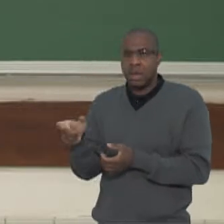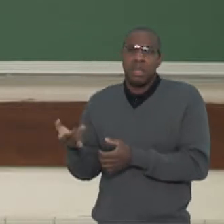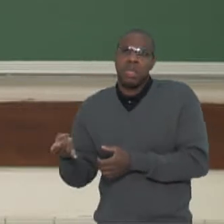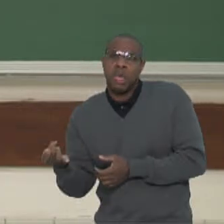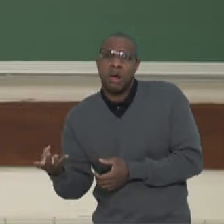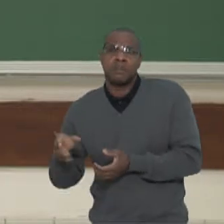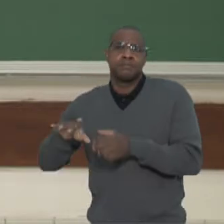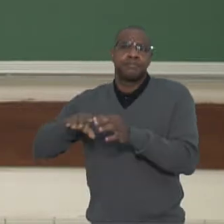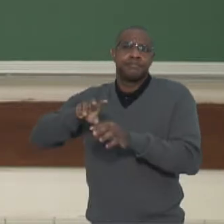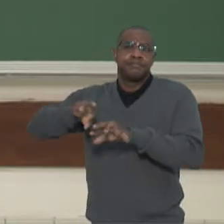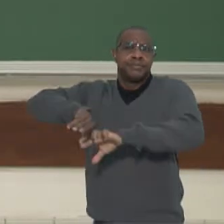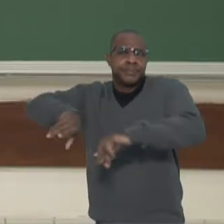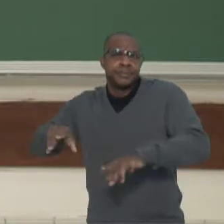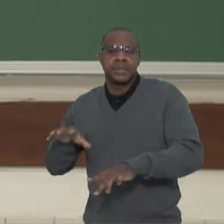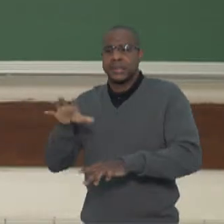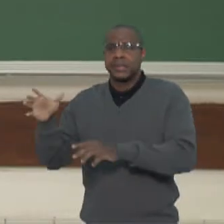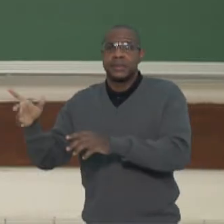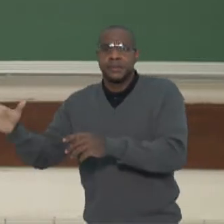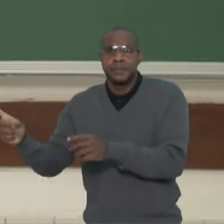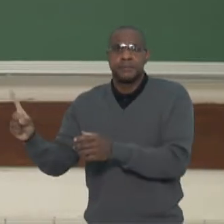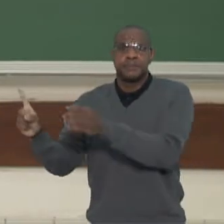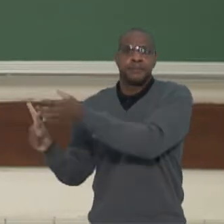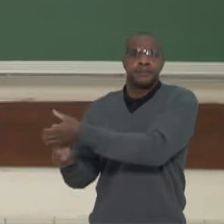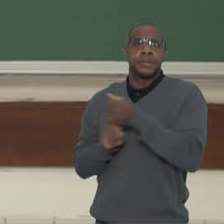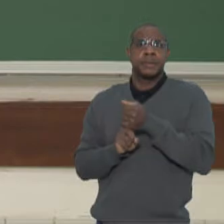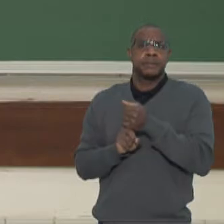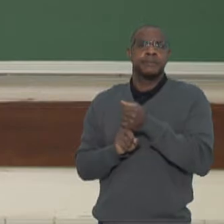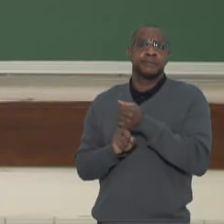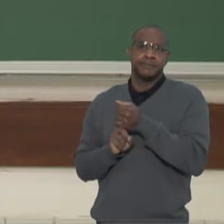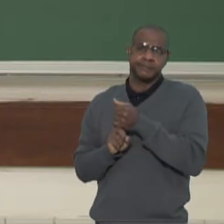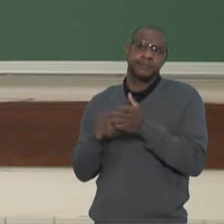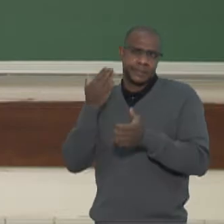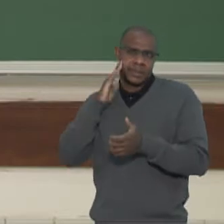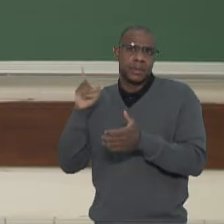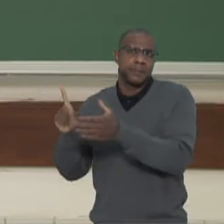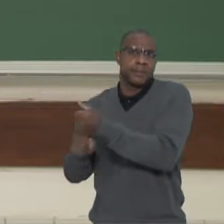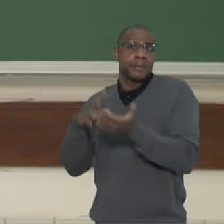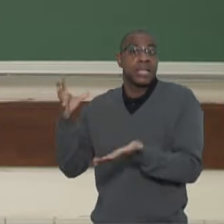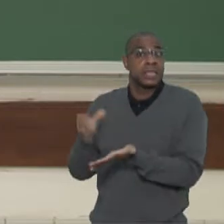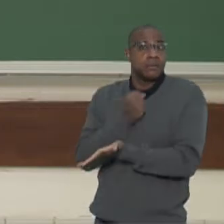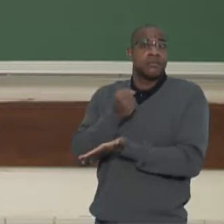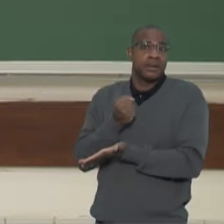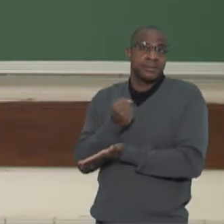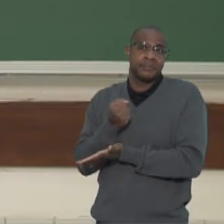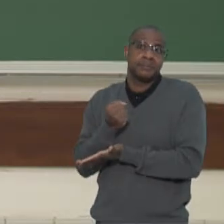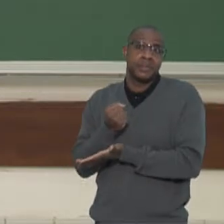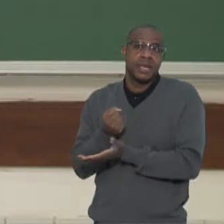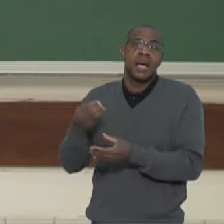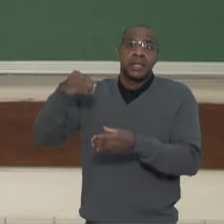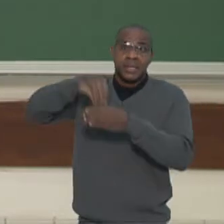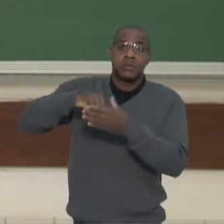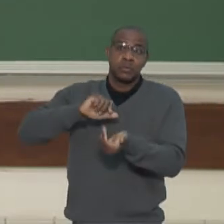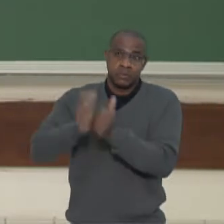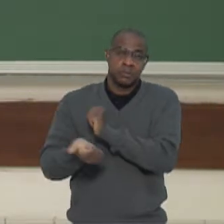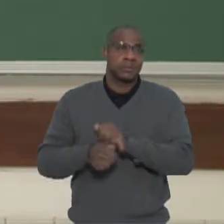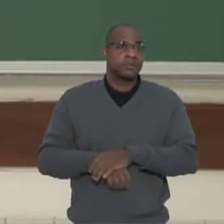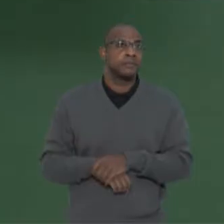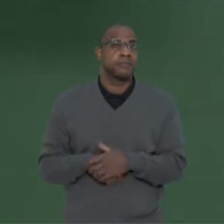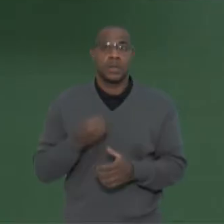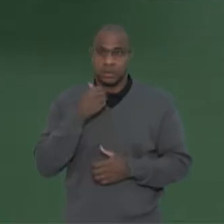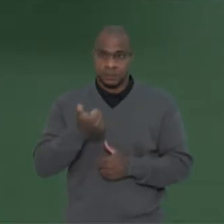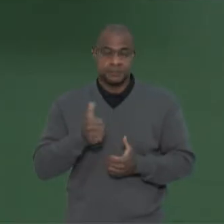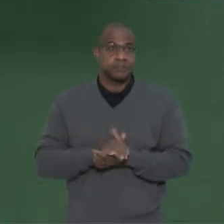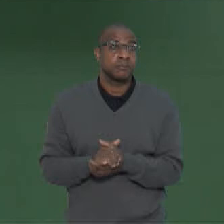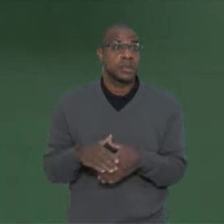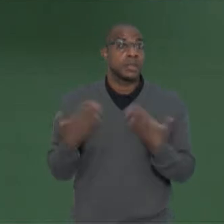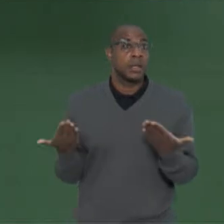esportiva. Tá? E junto com essa prática esportiva, né, ela vem com todos aqueles valores. Beleza?